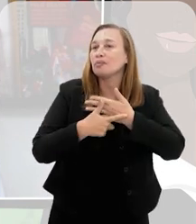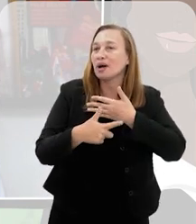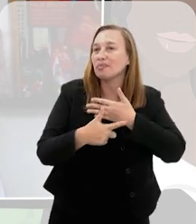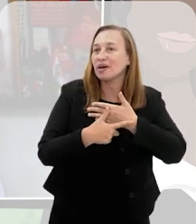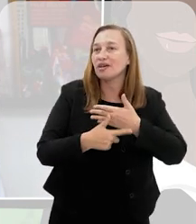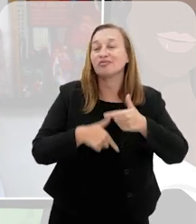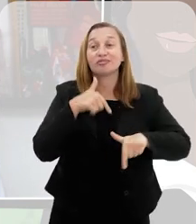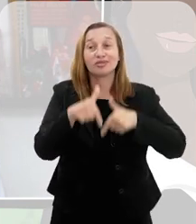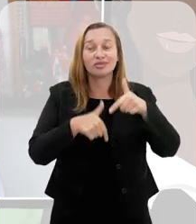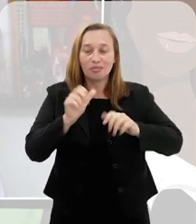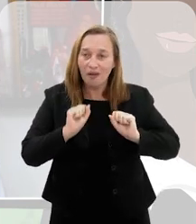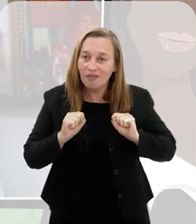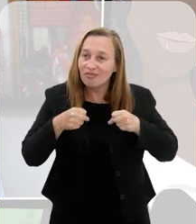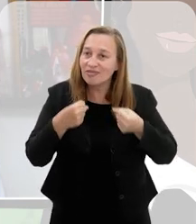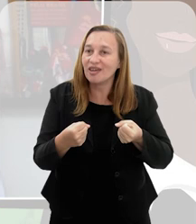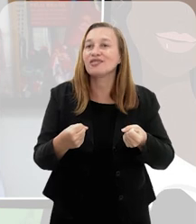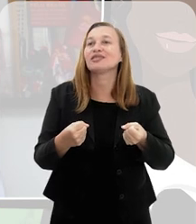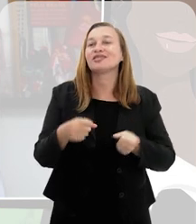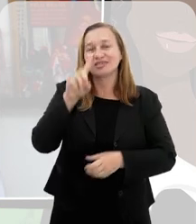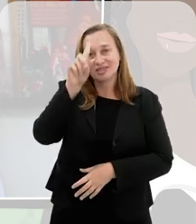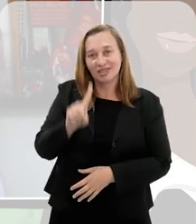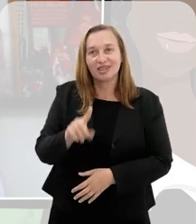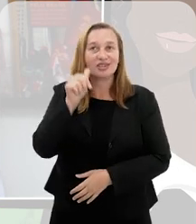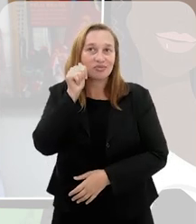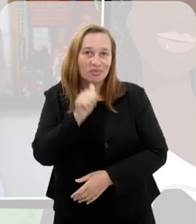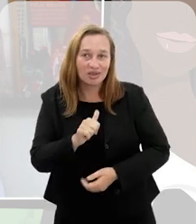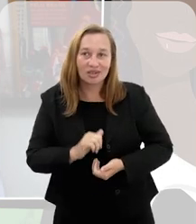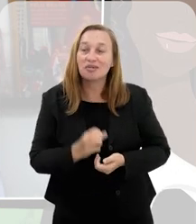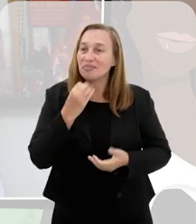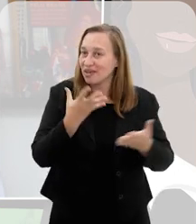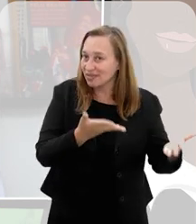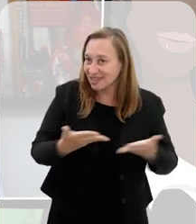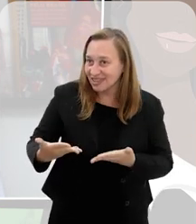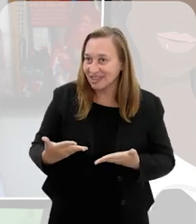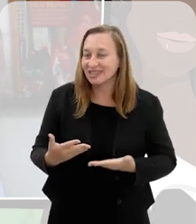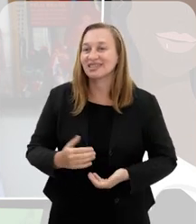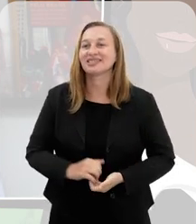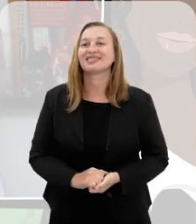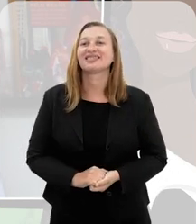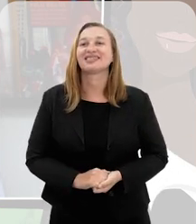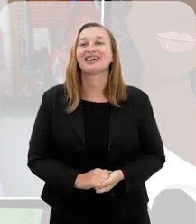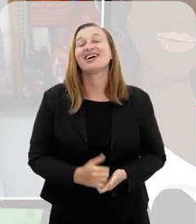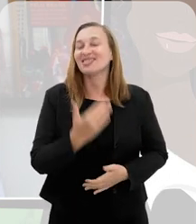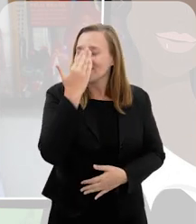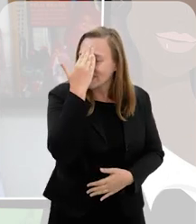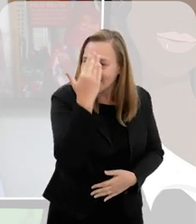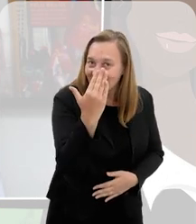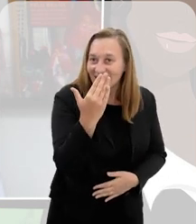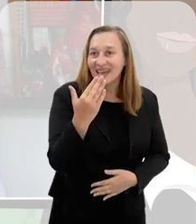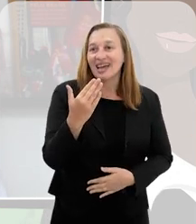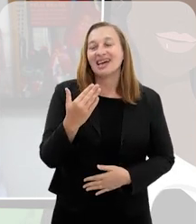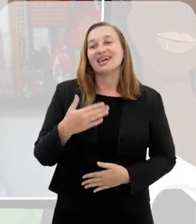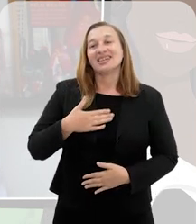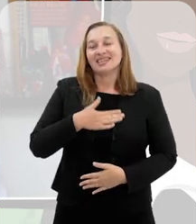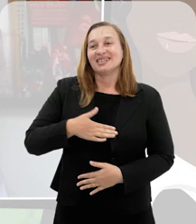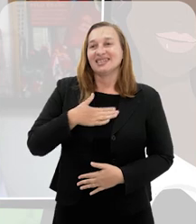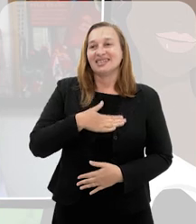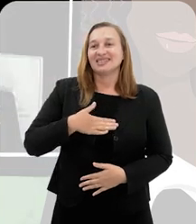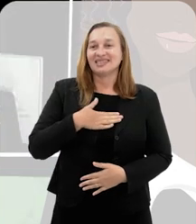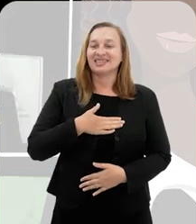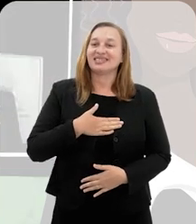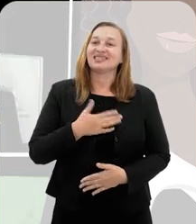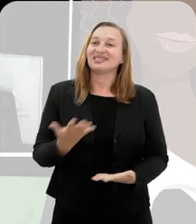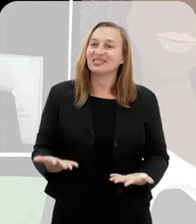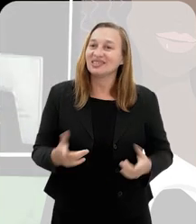o papel e o trabalho e defender, né, assegurar os direitos das mulheres. Sejam muito bem-vindas. Obrigada, é um